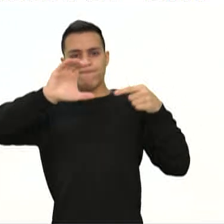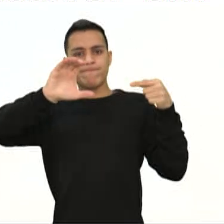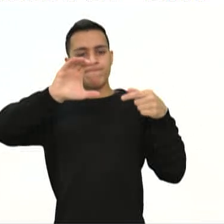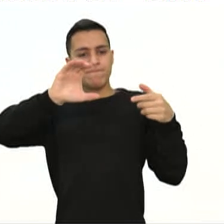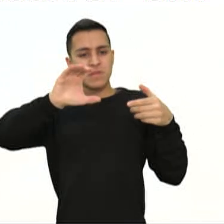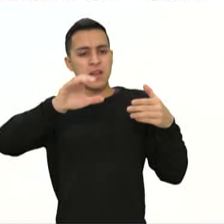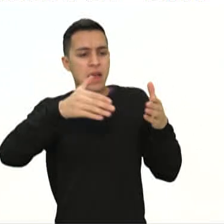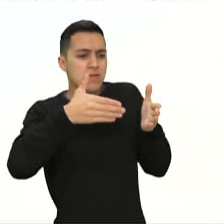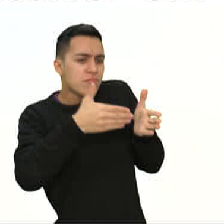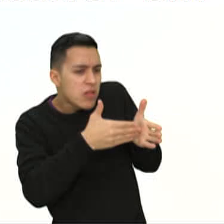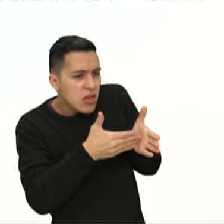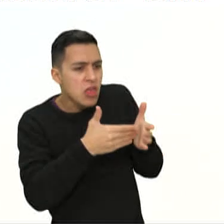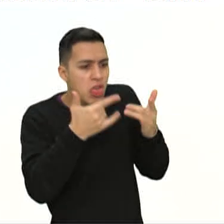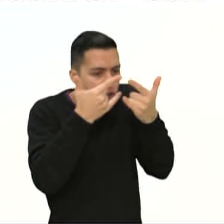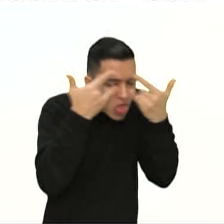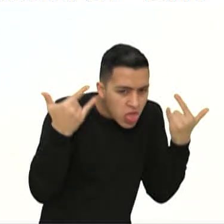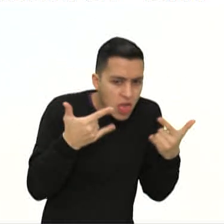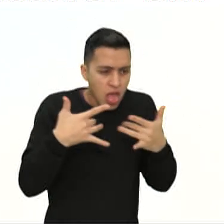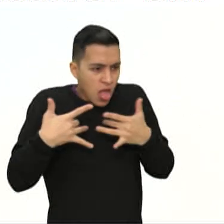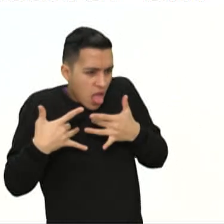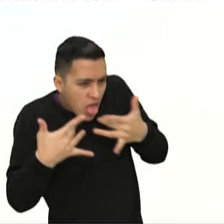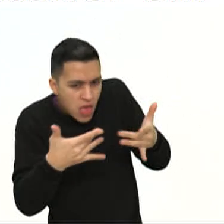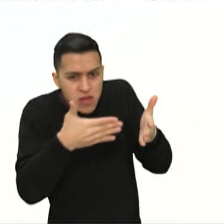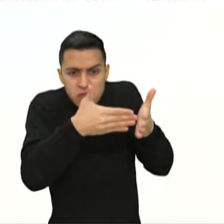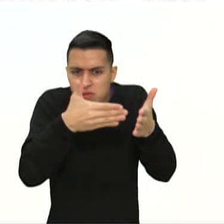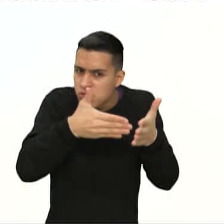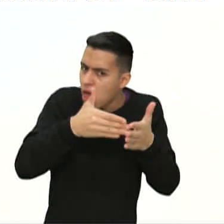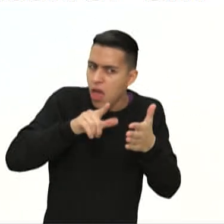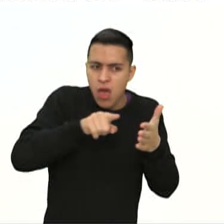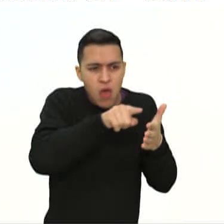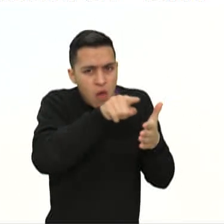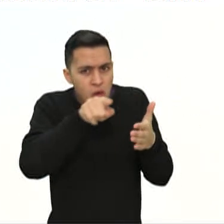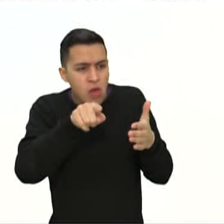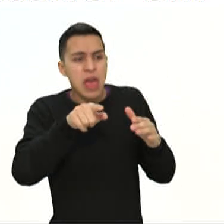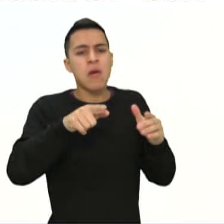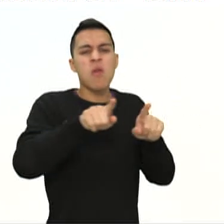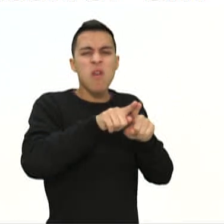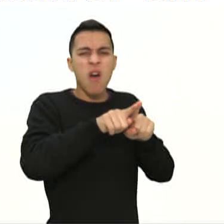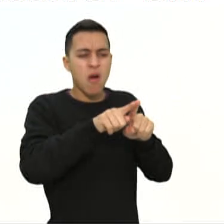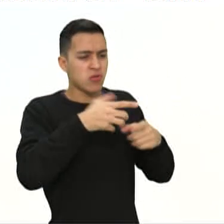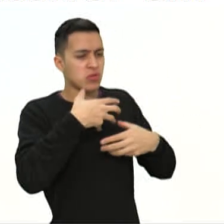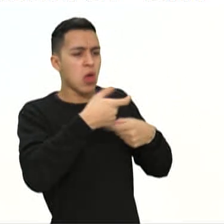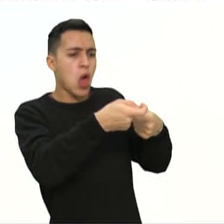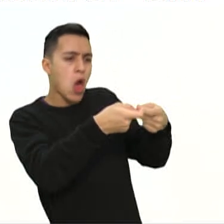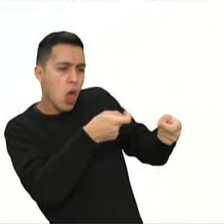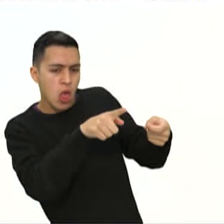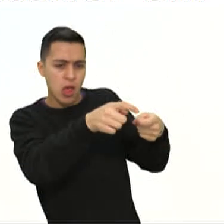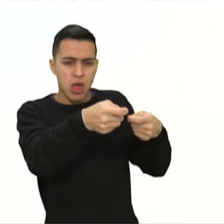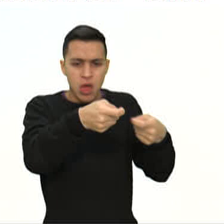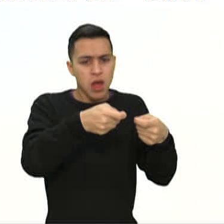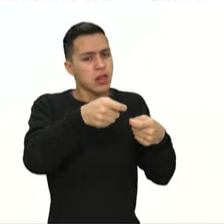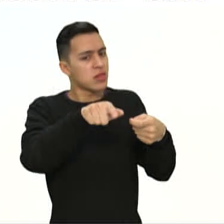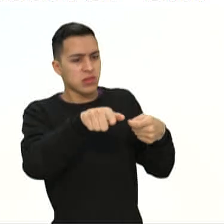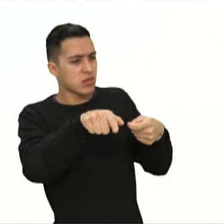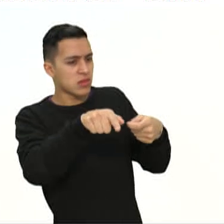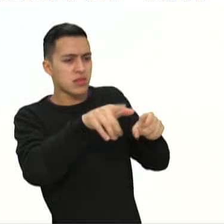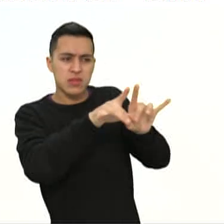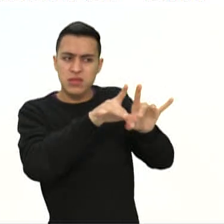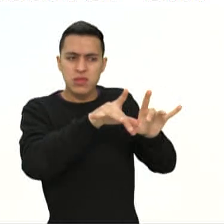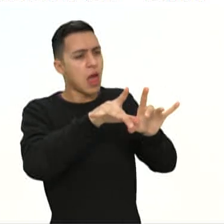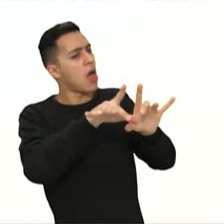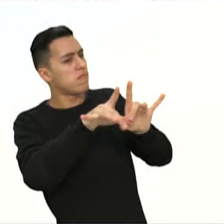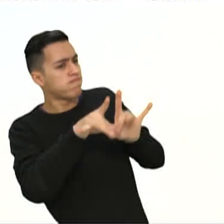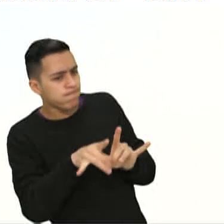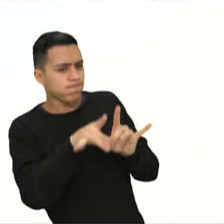instintos, cobiça, paixões, restringindo a ação de cada um, né? O Estado serve então para restringir a sua